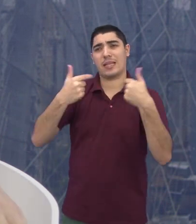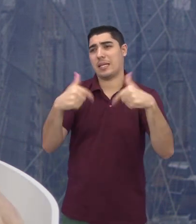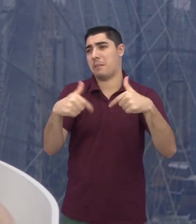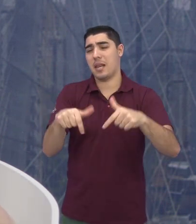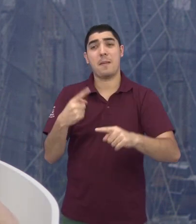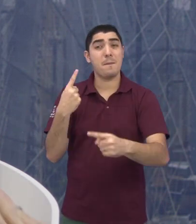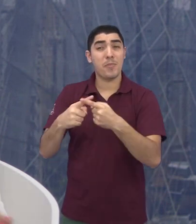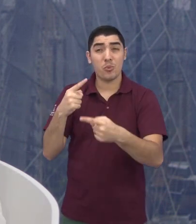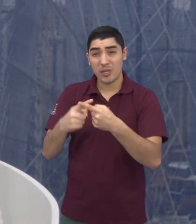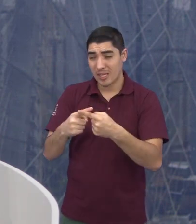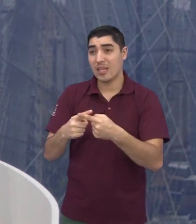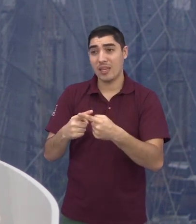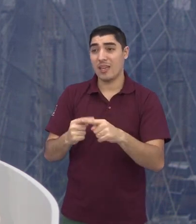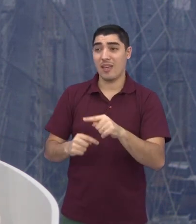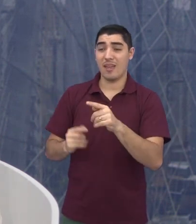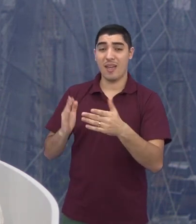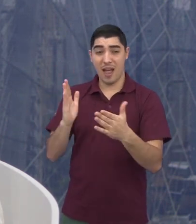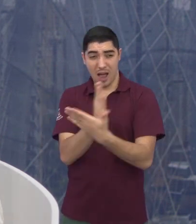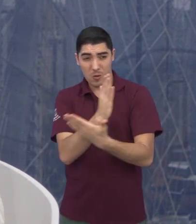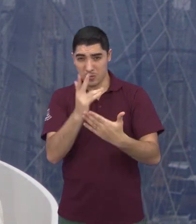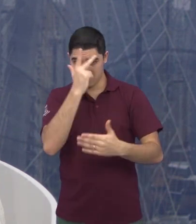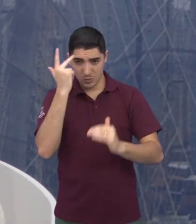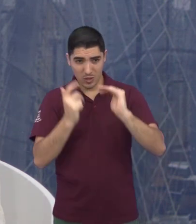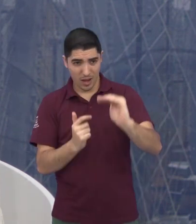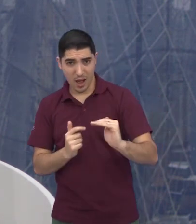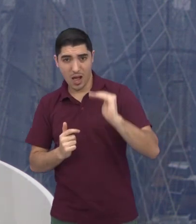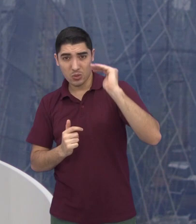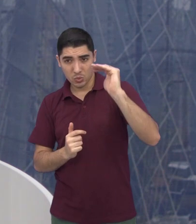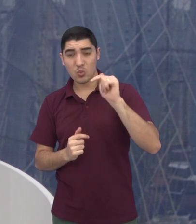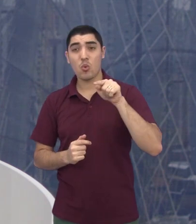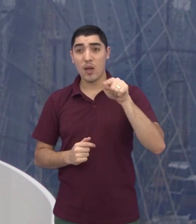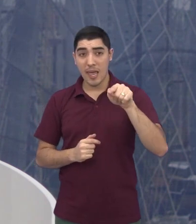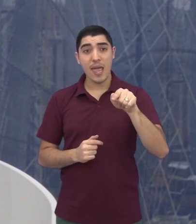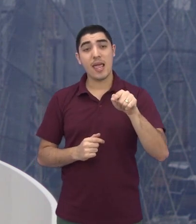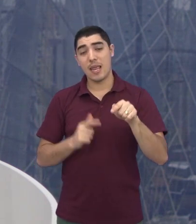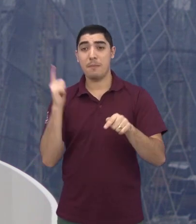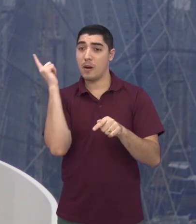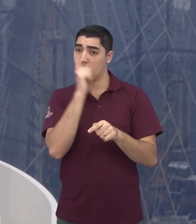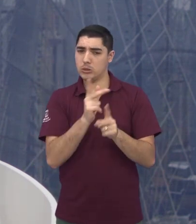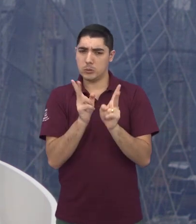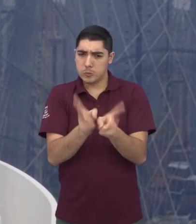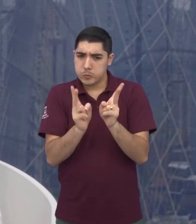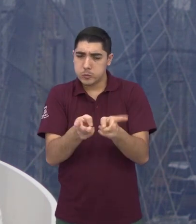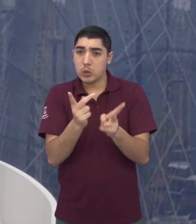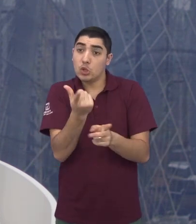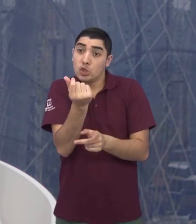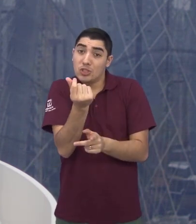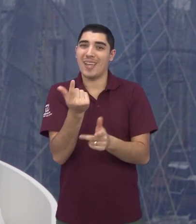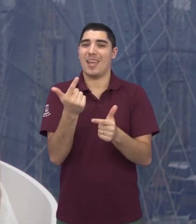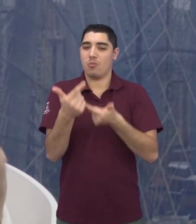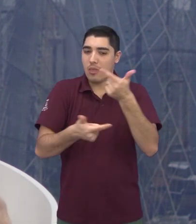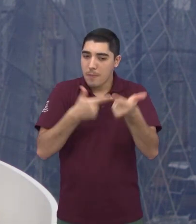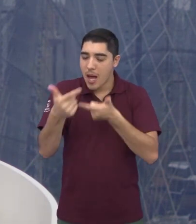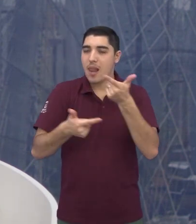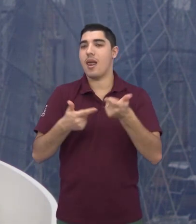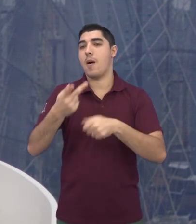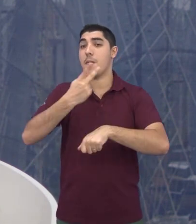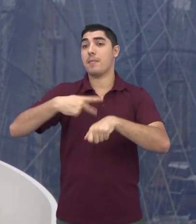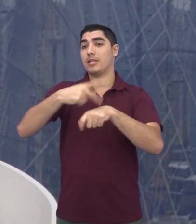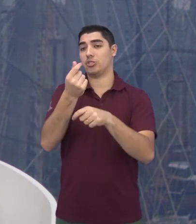ter pessoas em idade madura no processo produtivo. E também, sobretudo, em